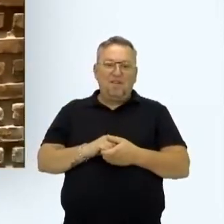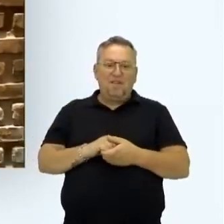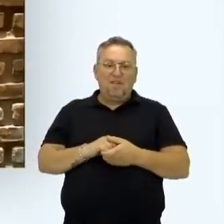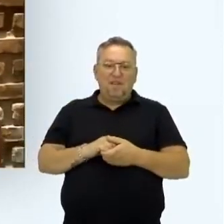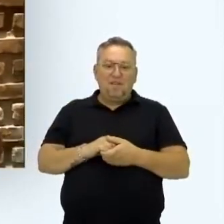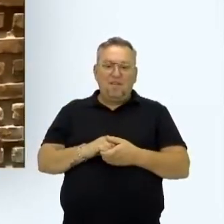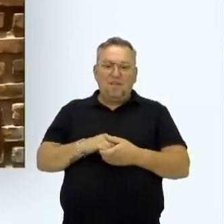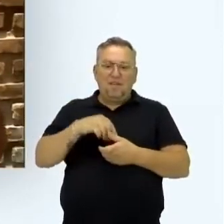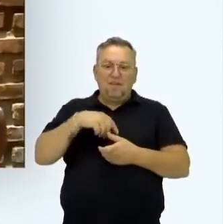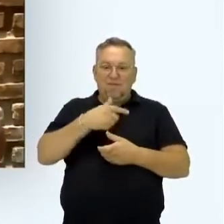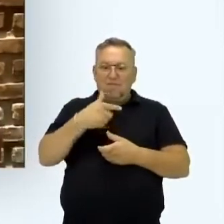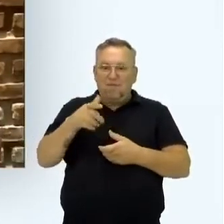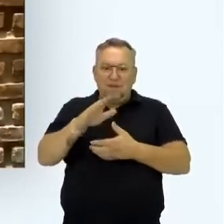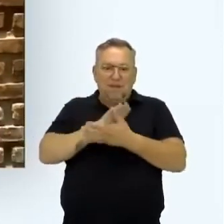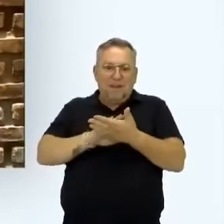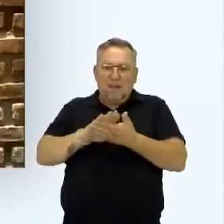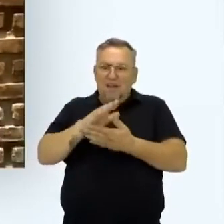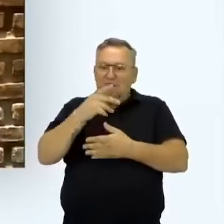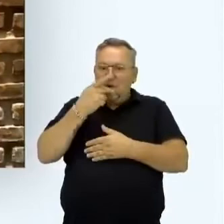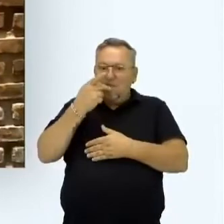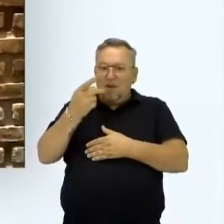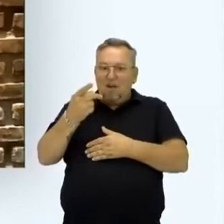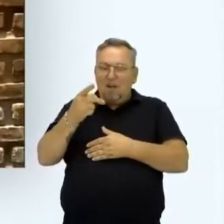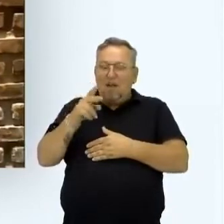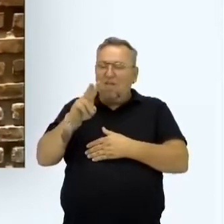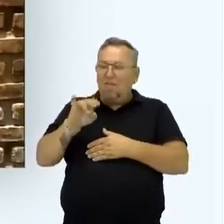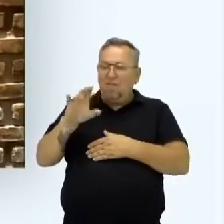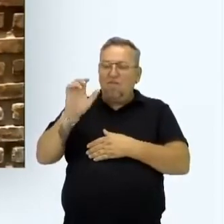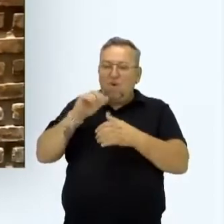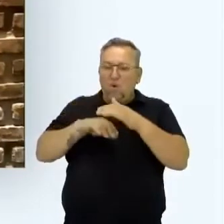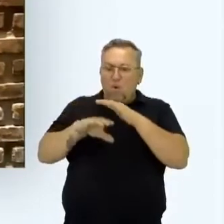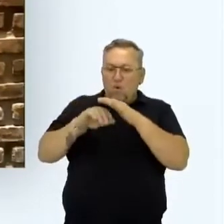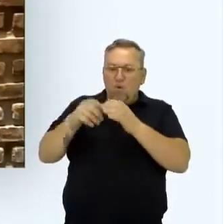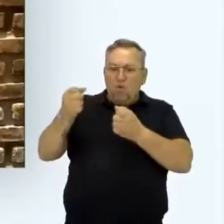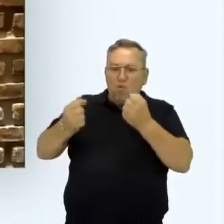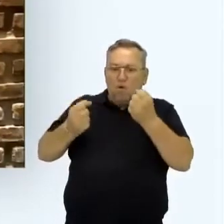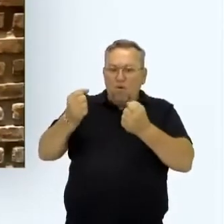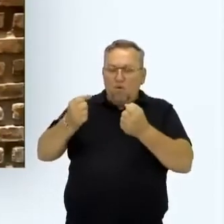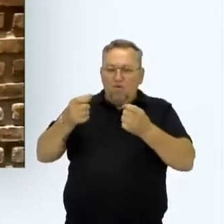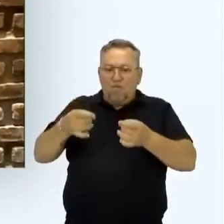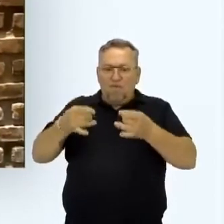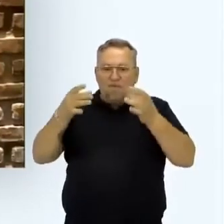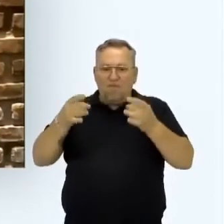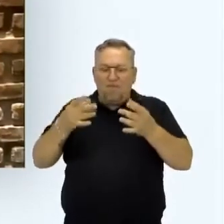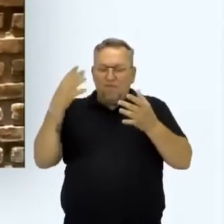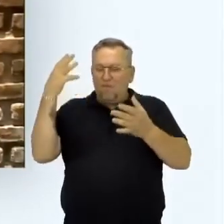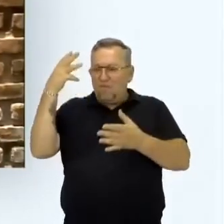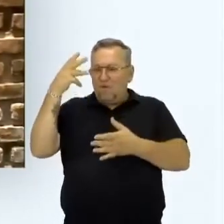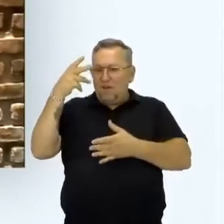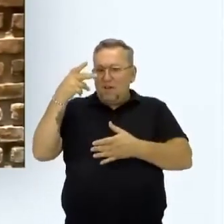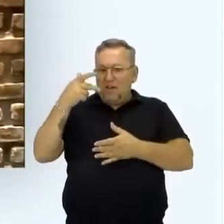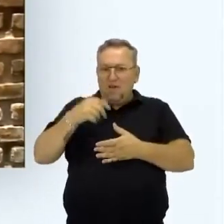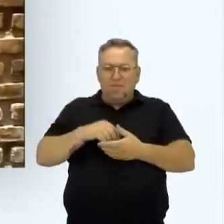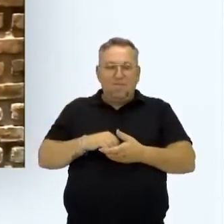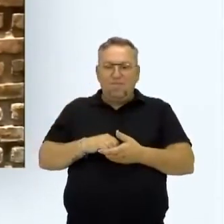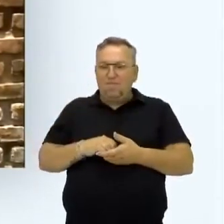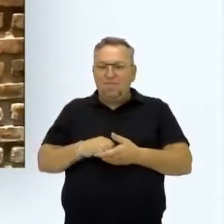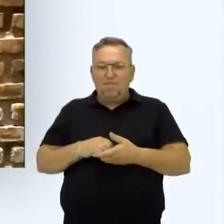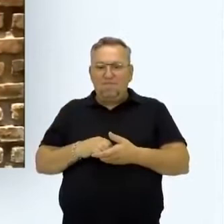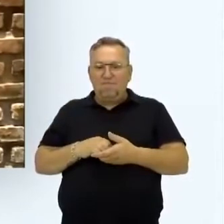Não tenho nada assim para dizer, eu vou juntar, vou comprar um carro, vou me embelezar do meu serviço,